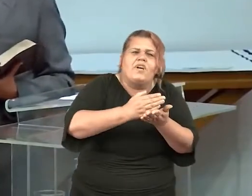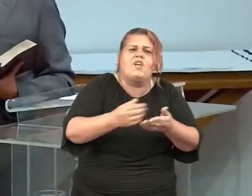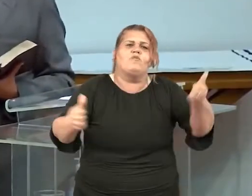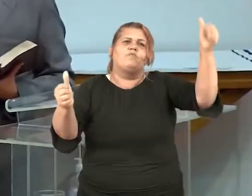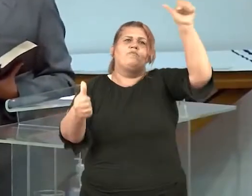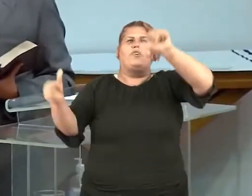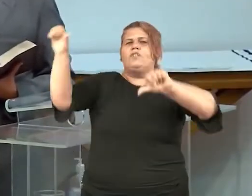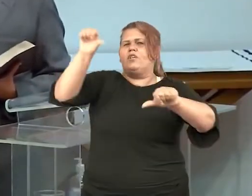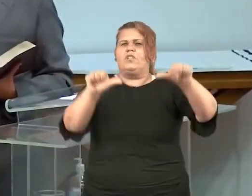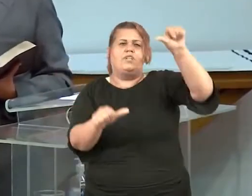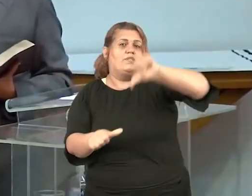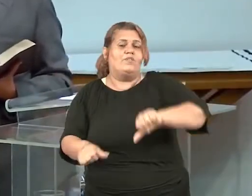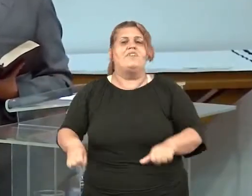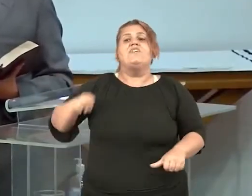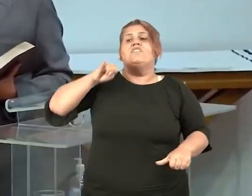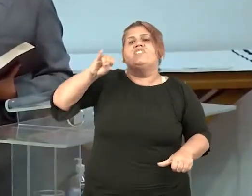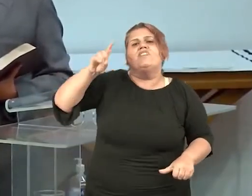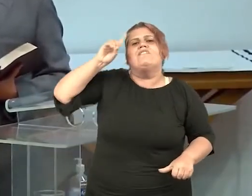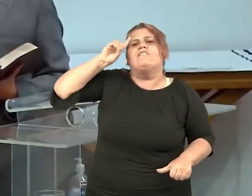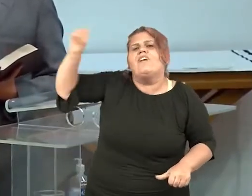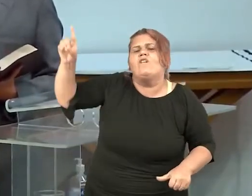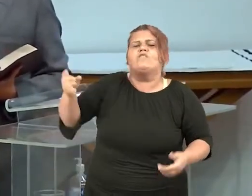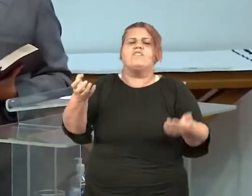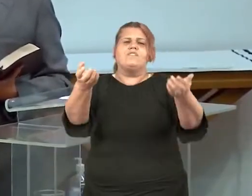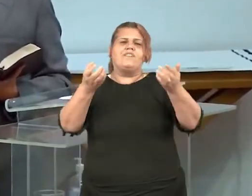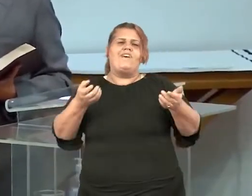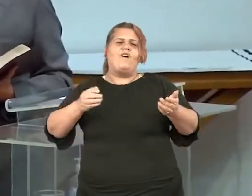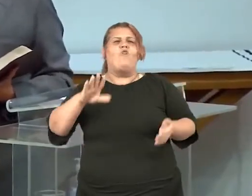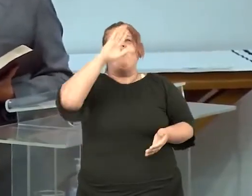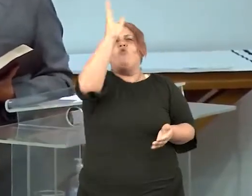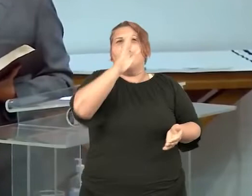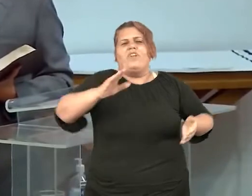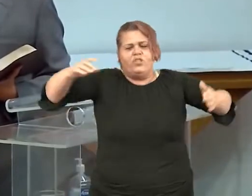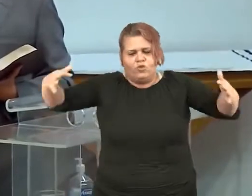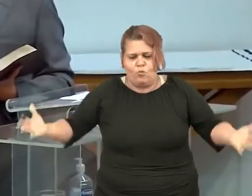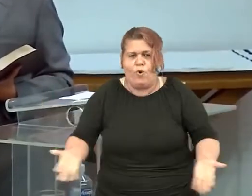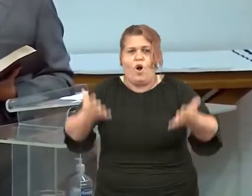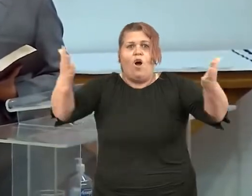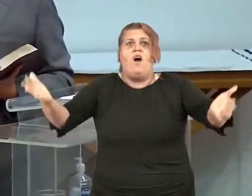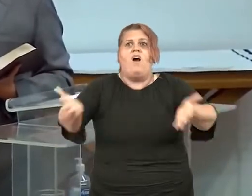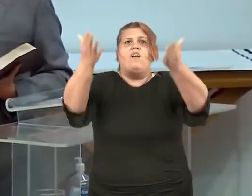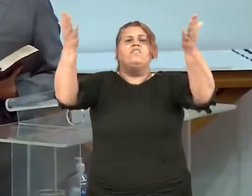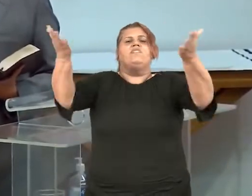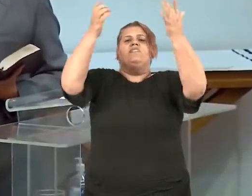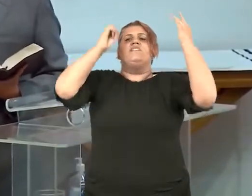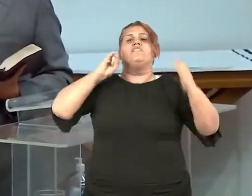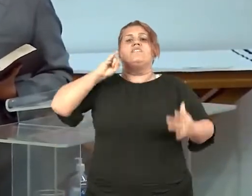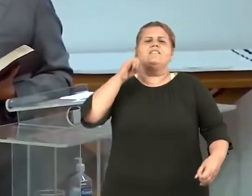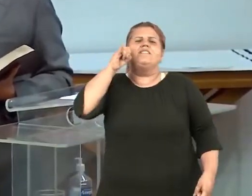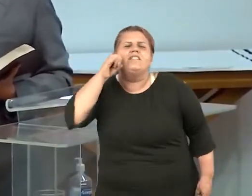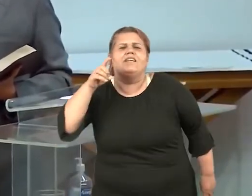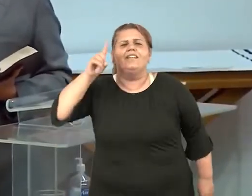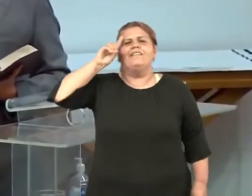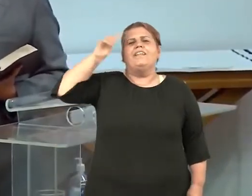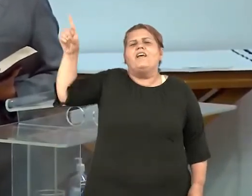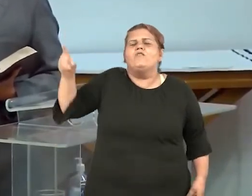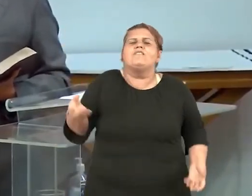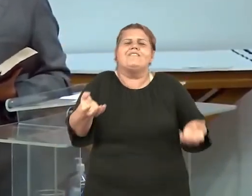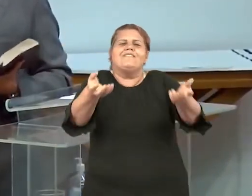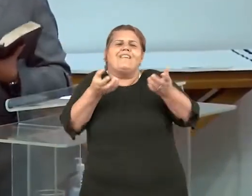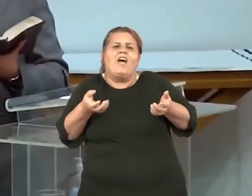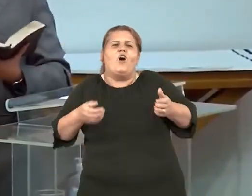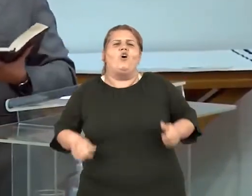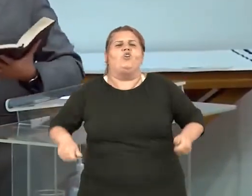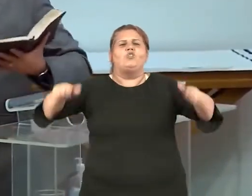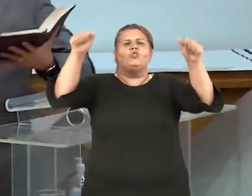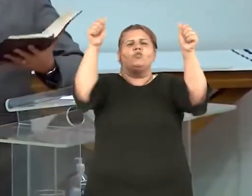crise. Se Deus quiser, o Brasil se recupera economicamente. Se Deus quiser, os nossos